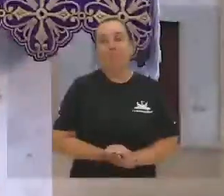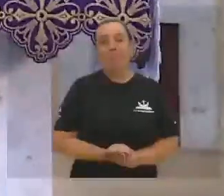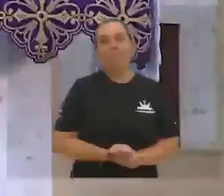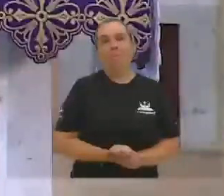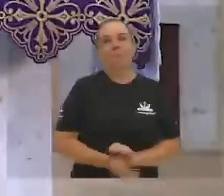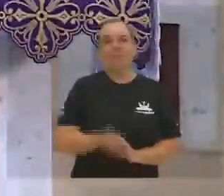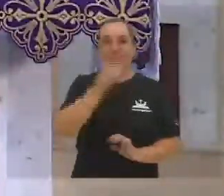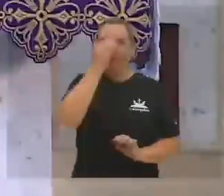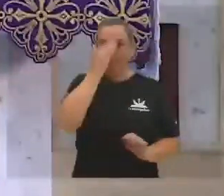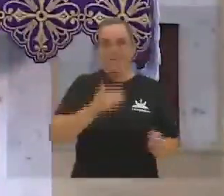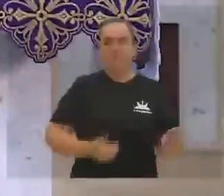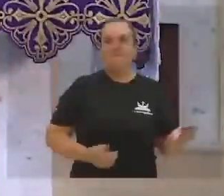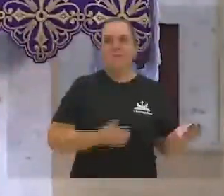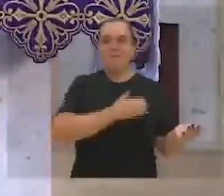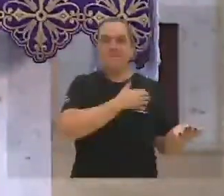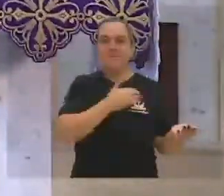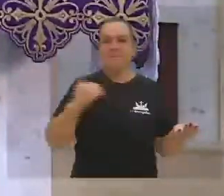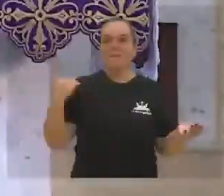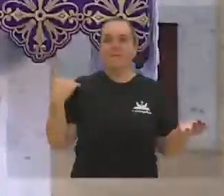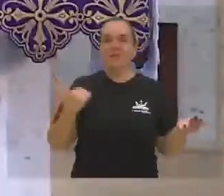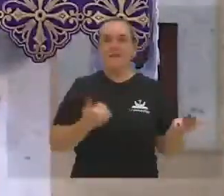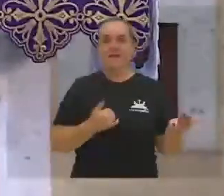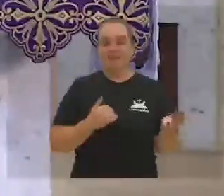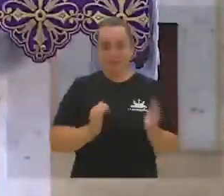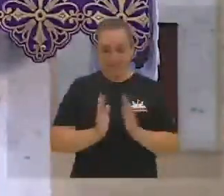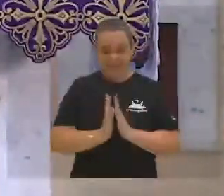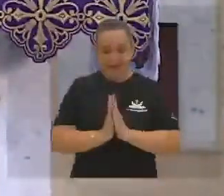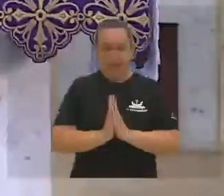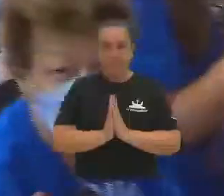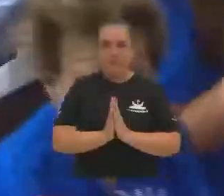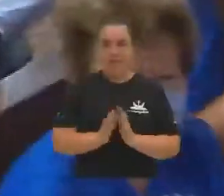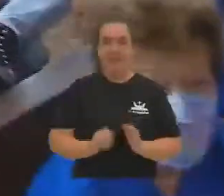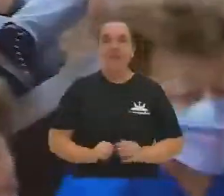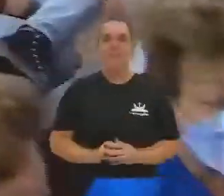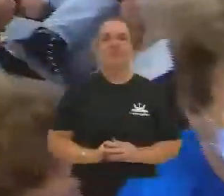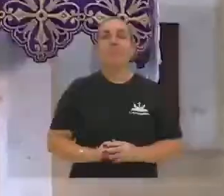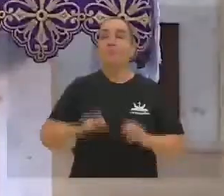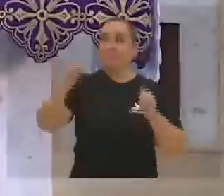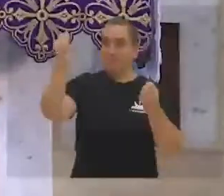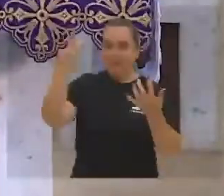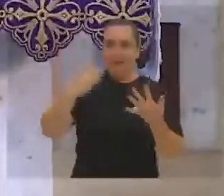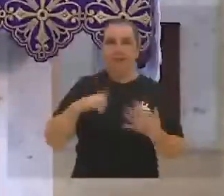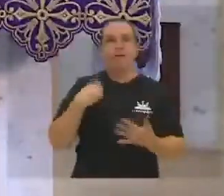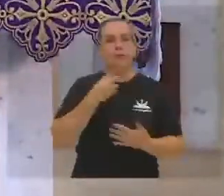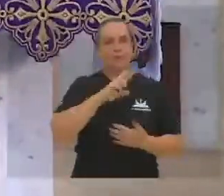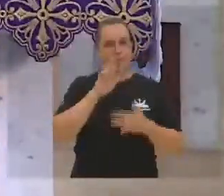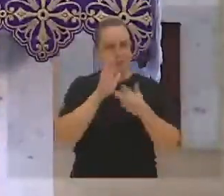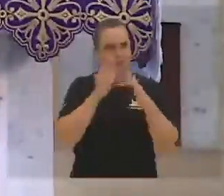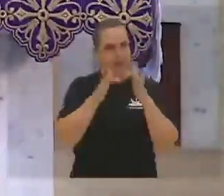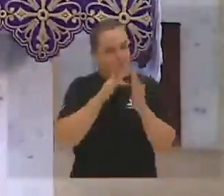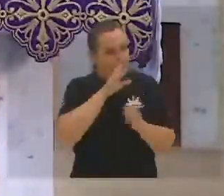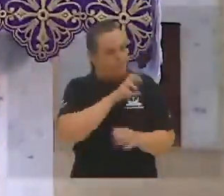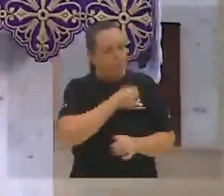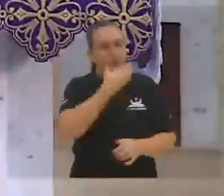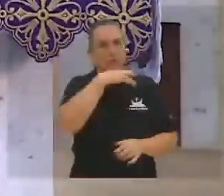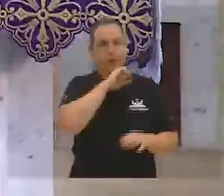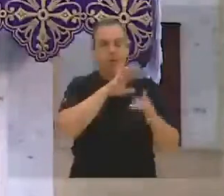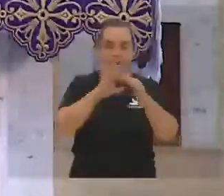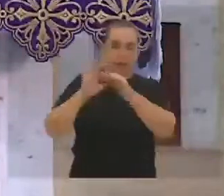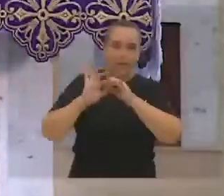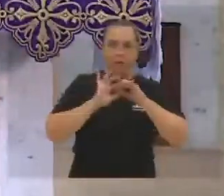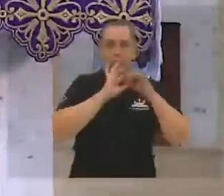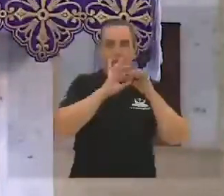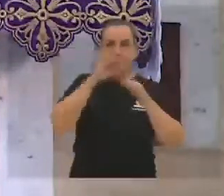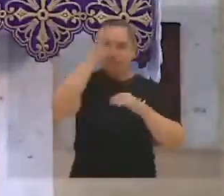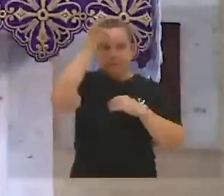Em nome do Pai, do Filho e do Espírito Santo. Amém. A graça de nosso Senhor Jesus Cristo, o amor do Pai